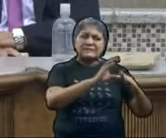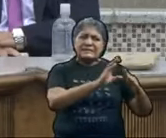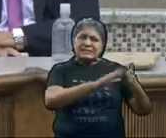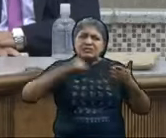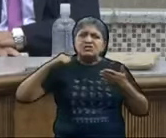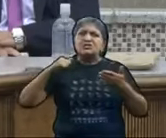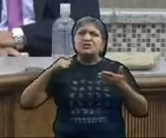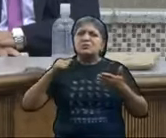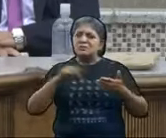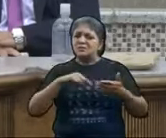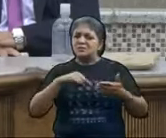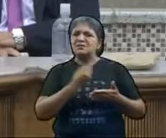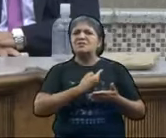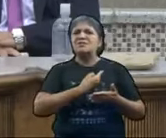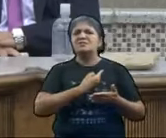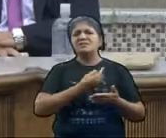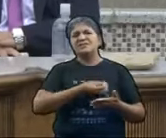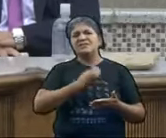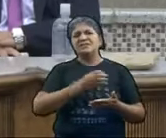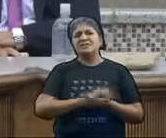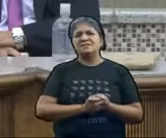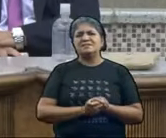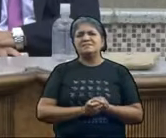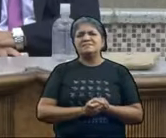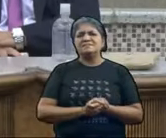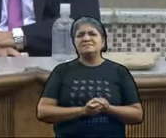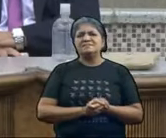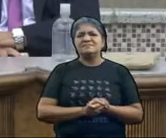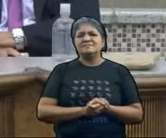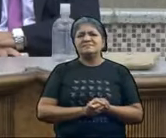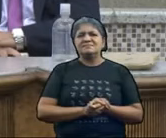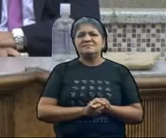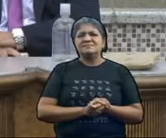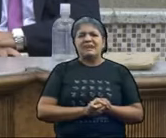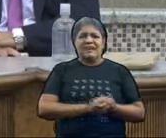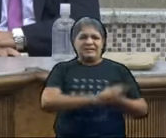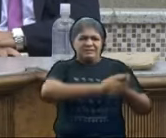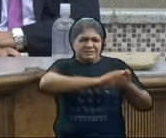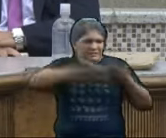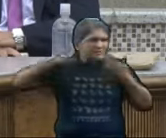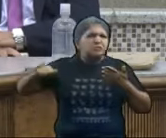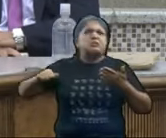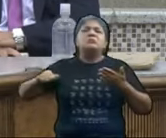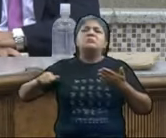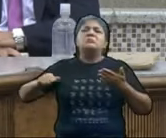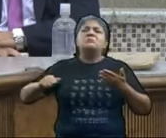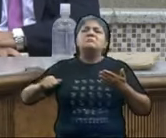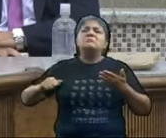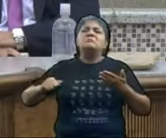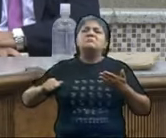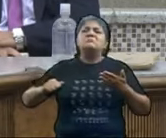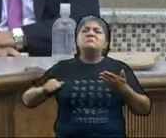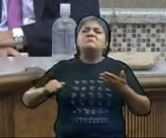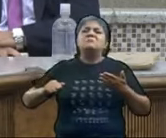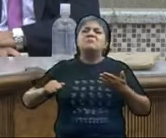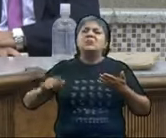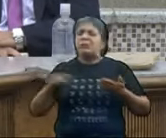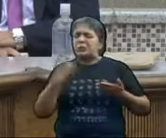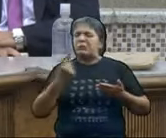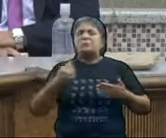convívio, assim com força, arrancou sem que nós queríamos, foi embora precocemente.